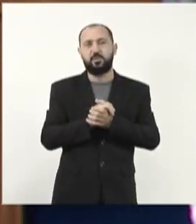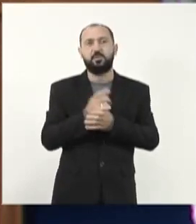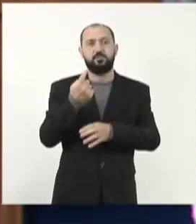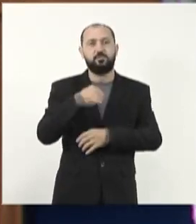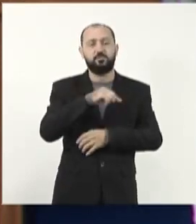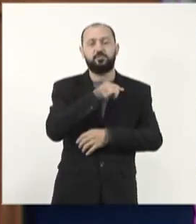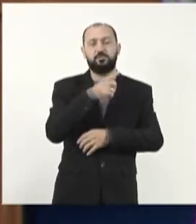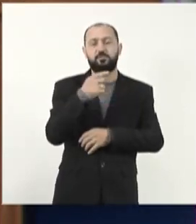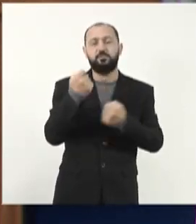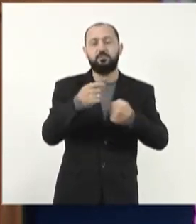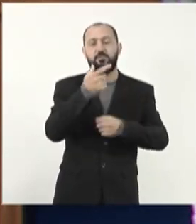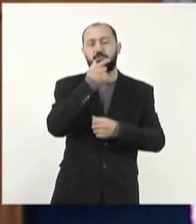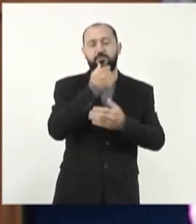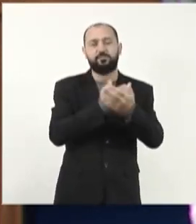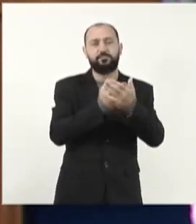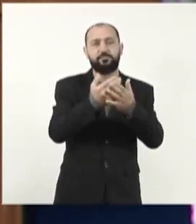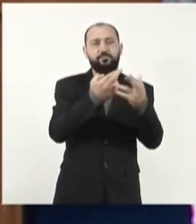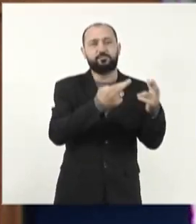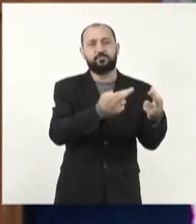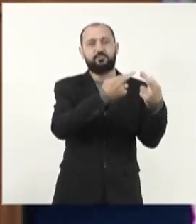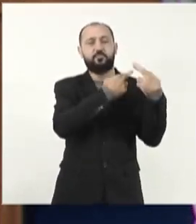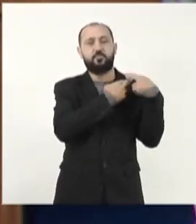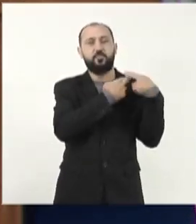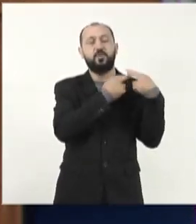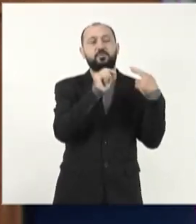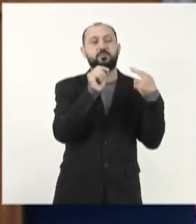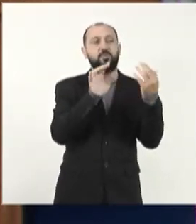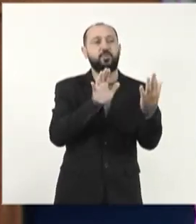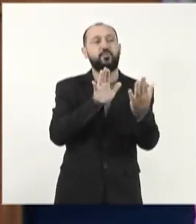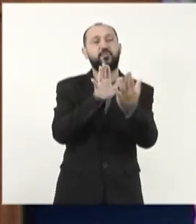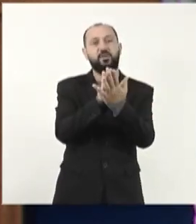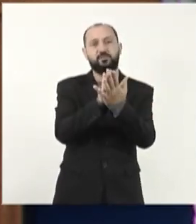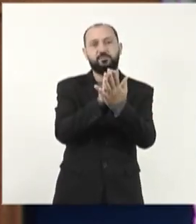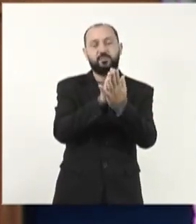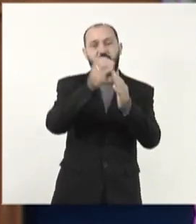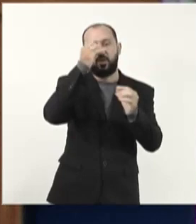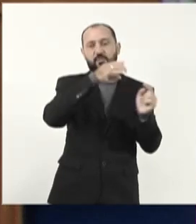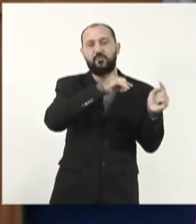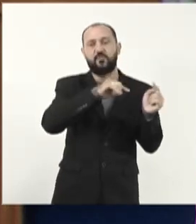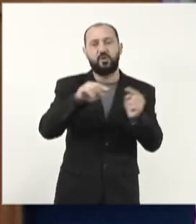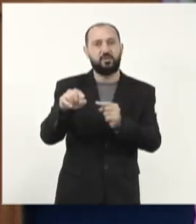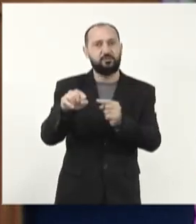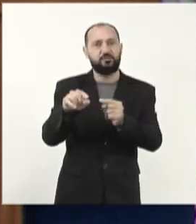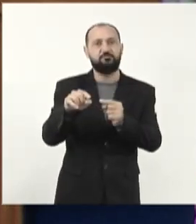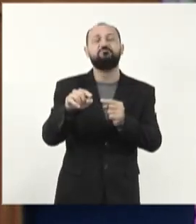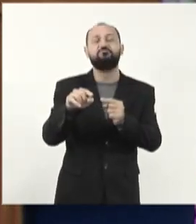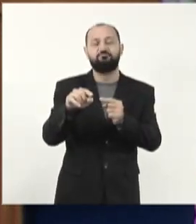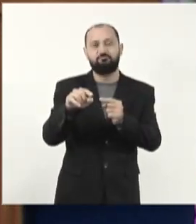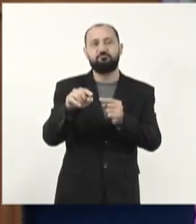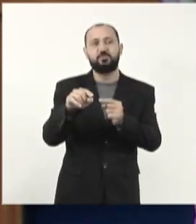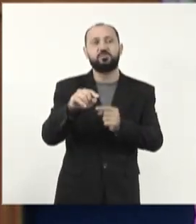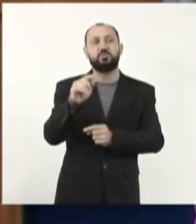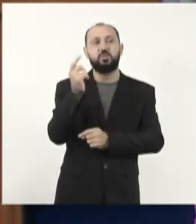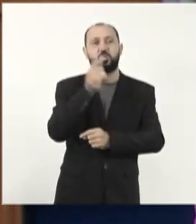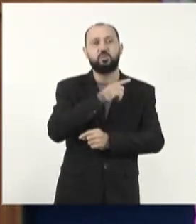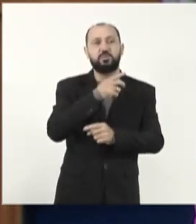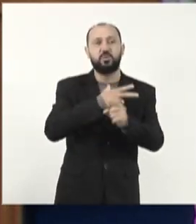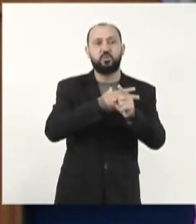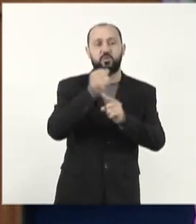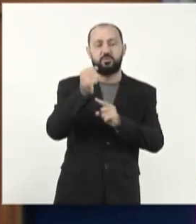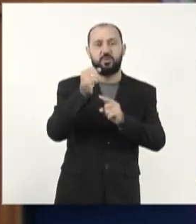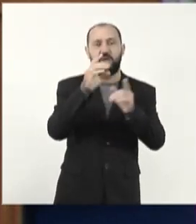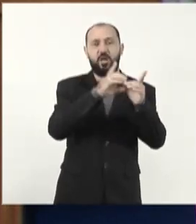precisamos que os homens assumam a responsabilidade do enfrentamento à violência contra a mulher, para que a gente realmente conquiste